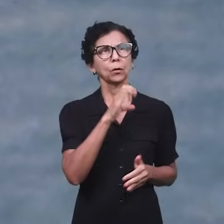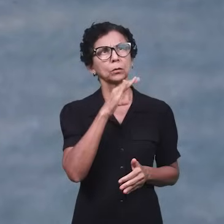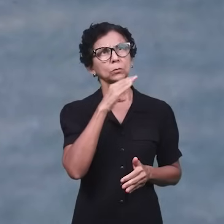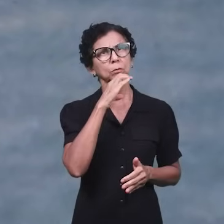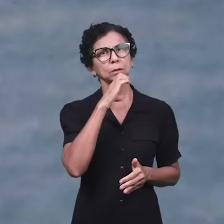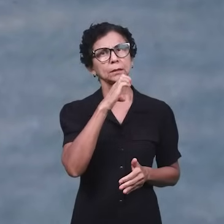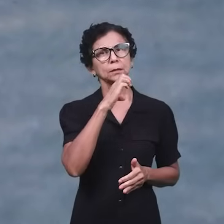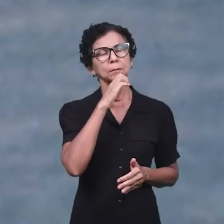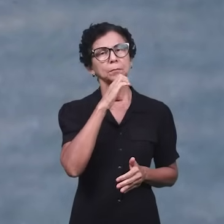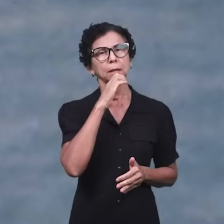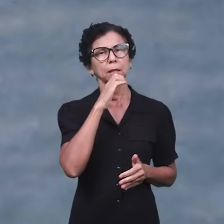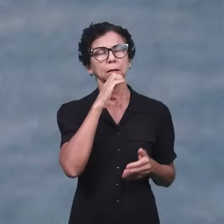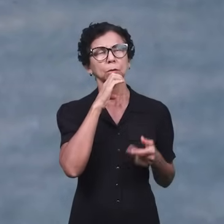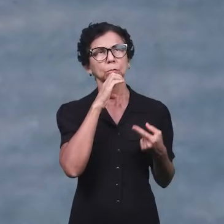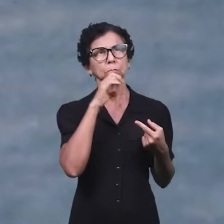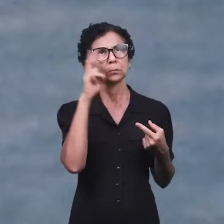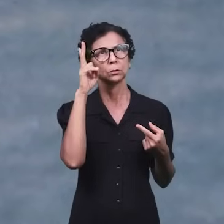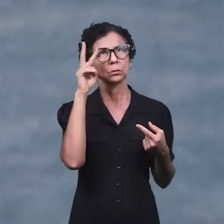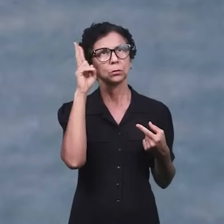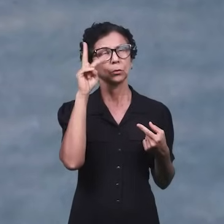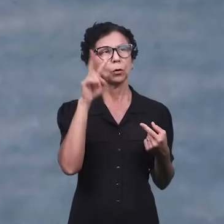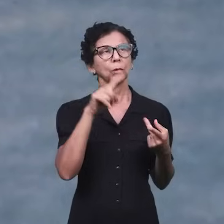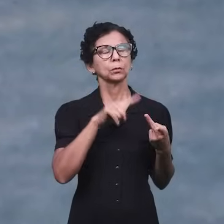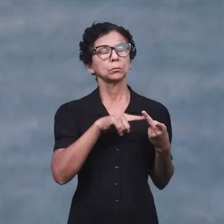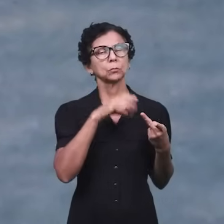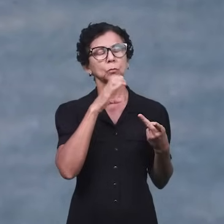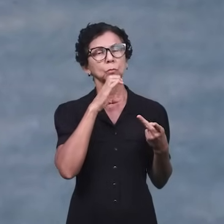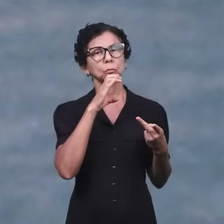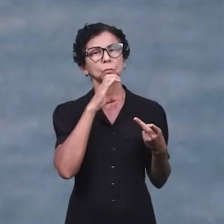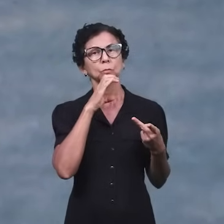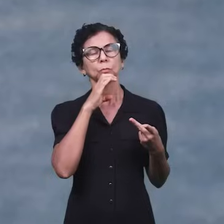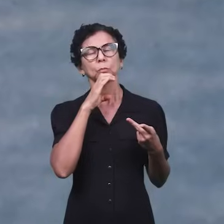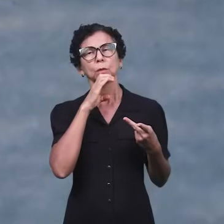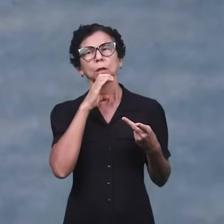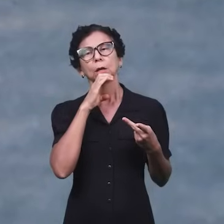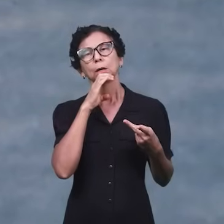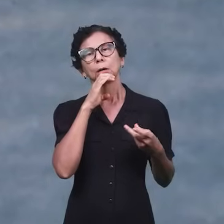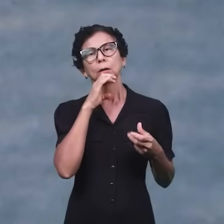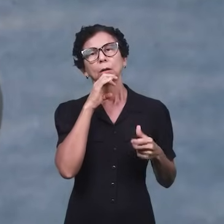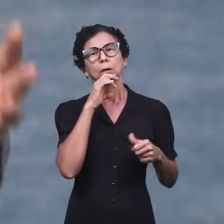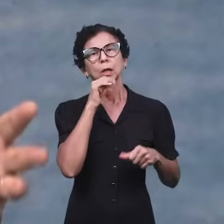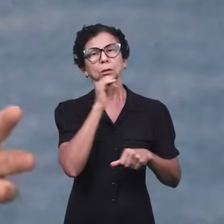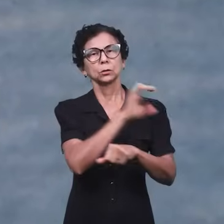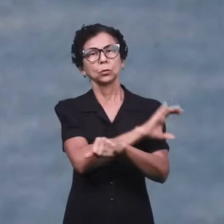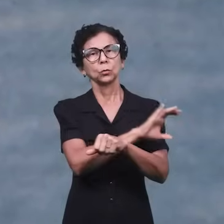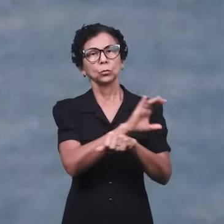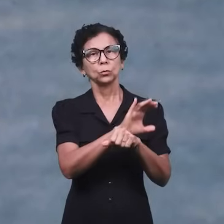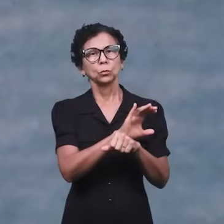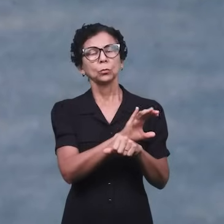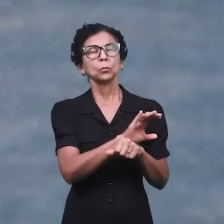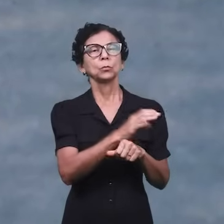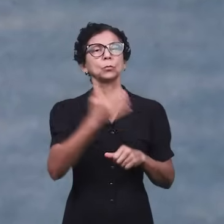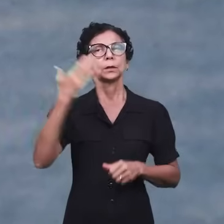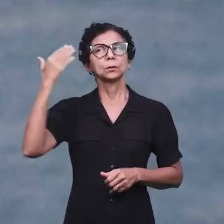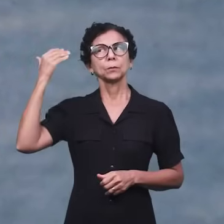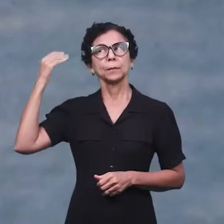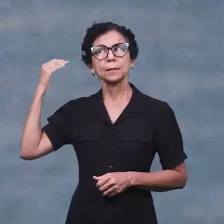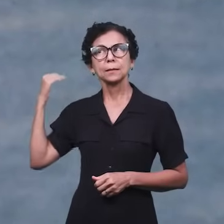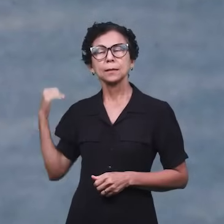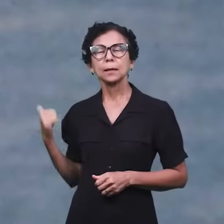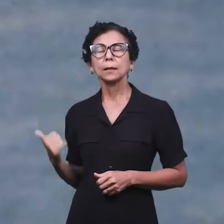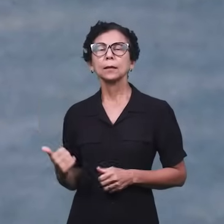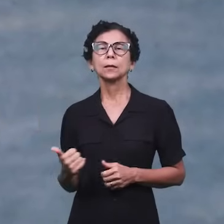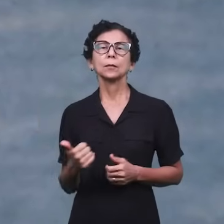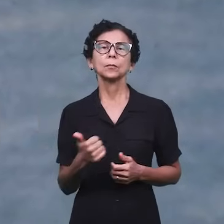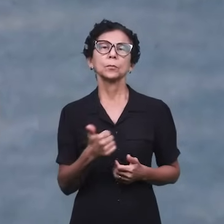eh histórico no conhecimento cultural no no alcance cultural daquela época para usar o exemplo aqui da